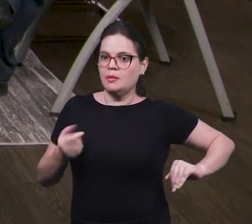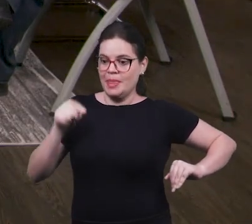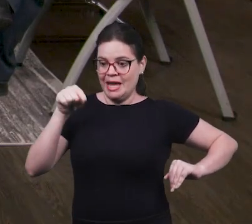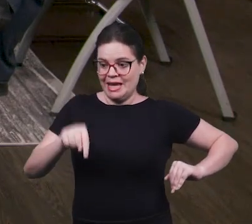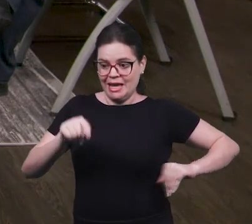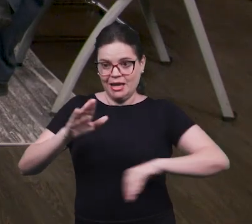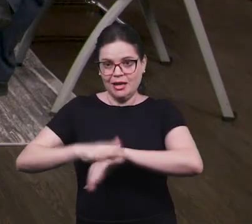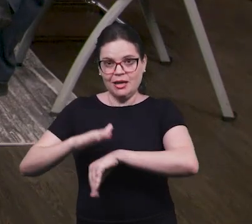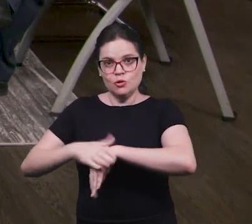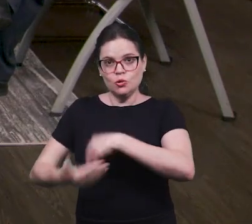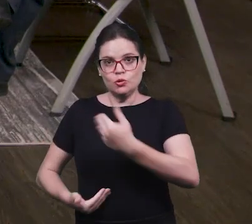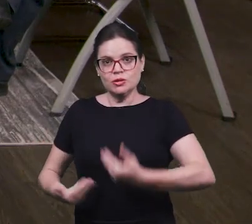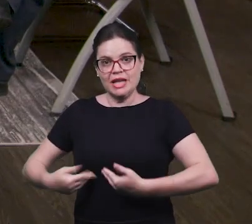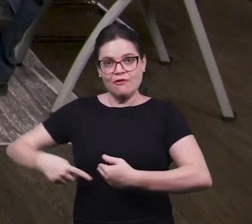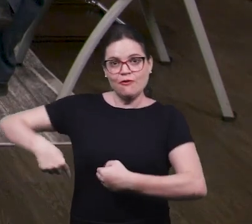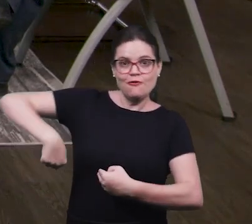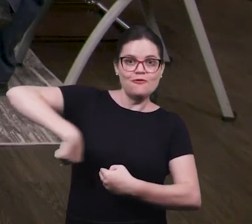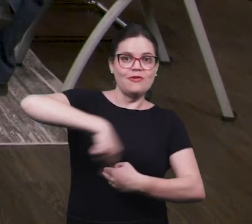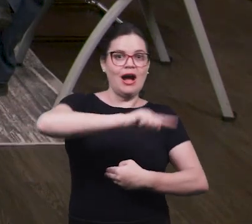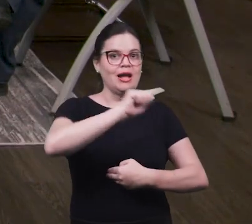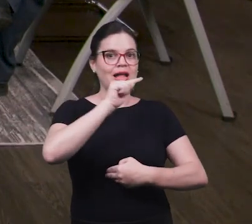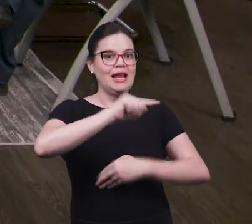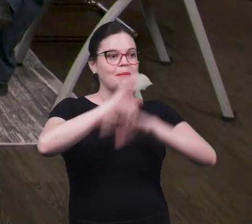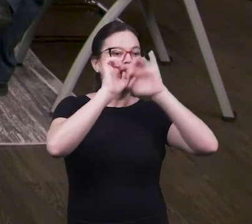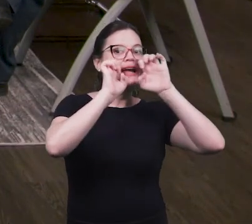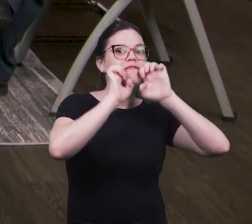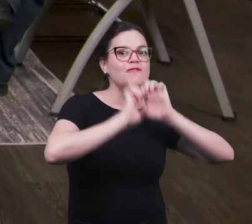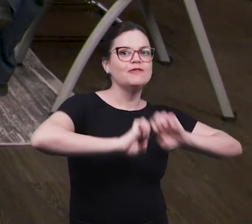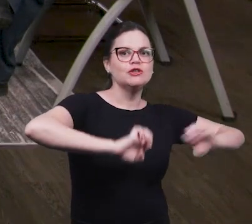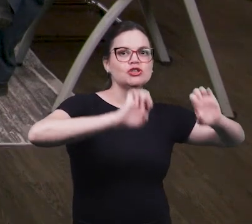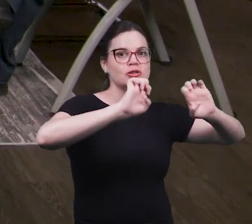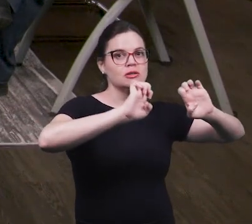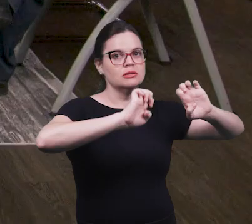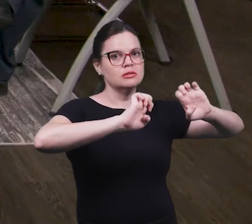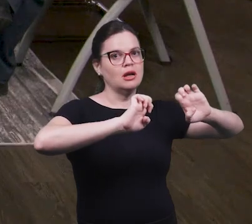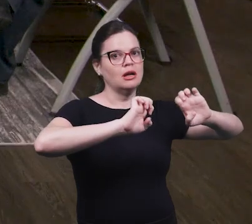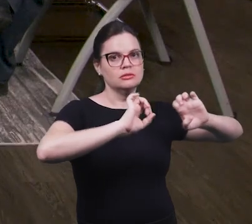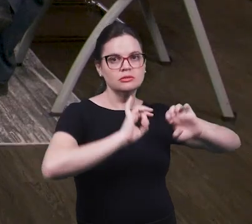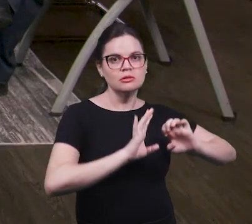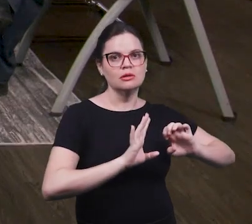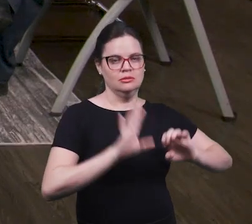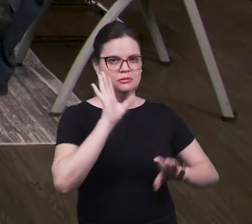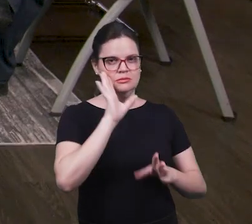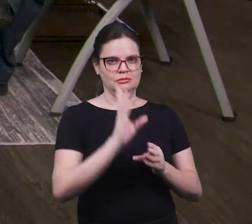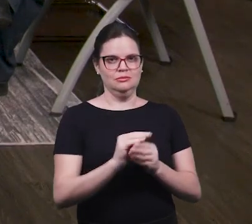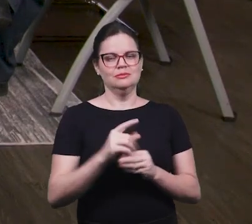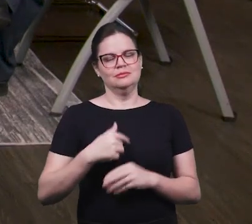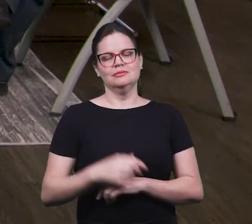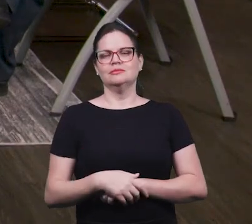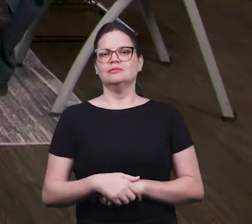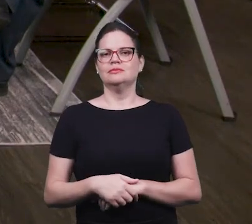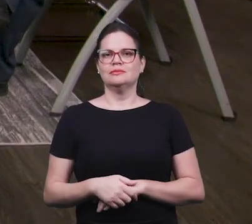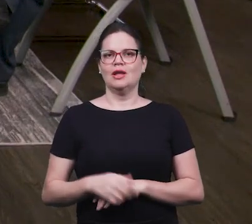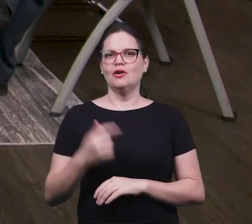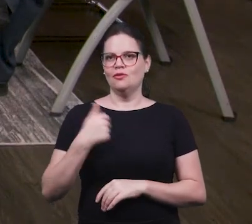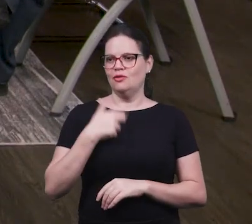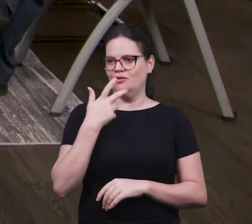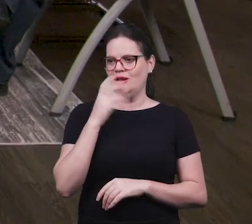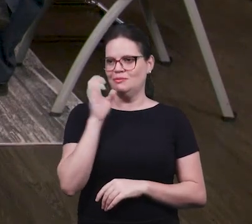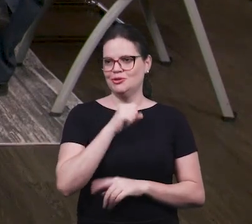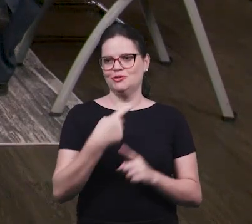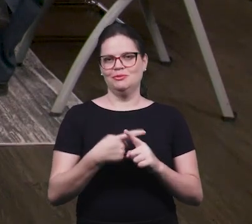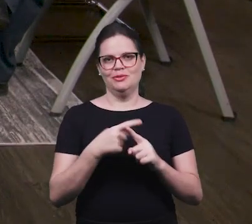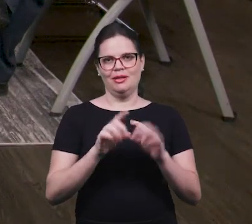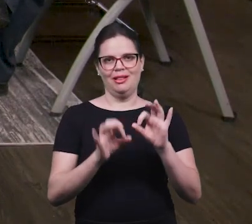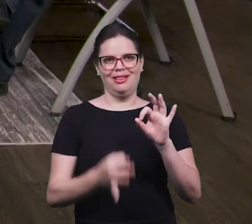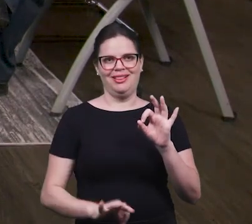igreja. As grandes lutas nossas. Eu não vou tratar do assunto, porque o tempo está correndo, né? Se não me engano, o relógio já